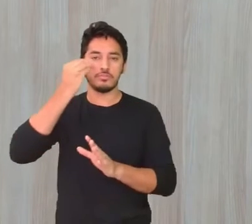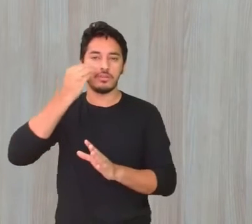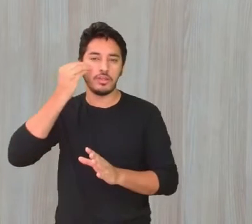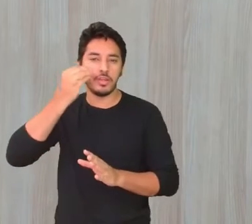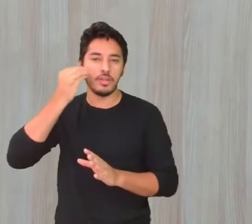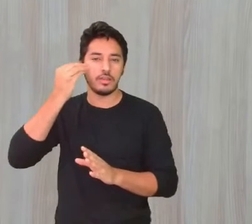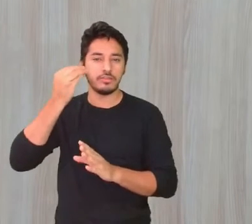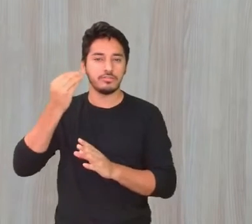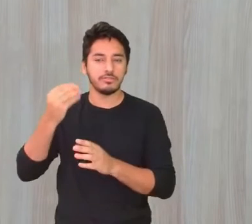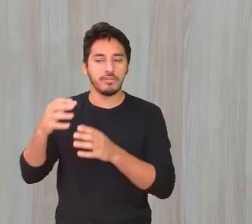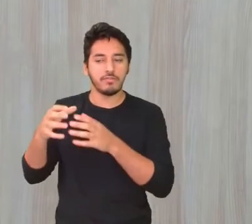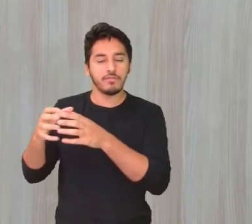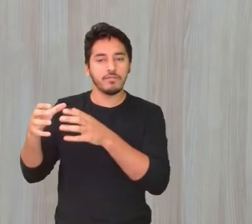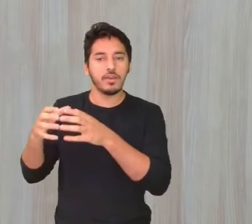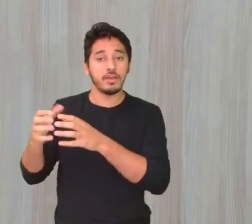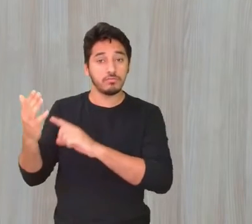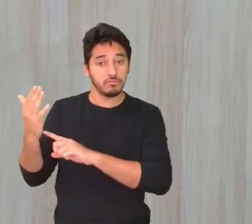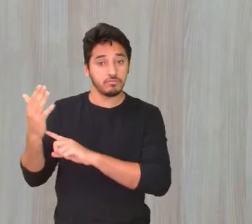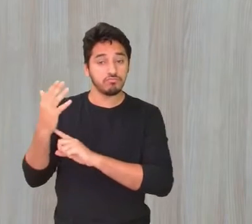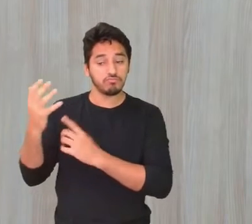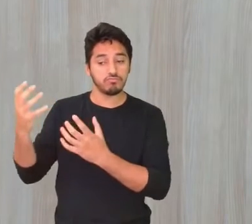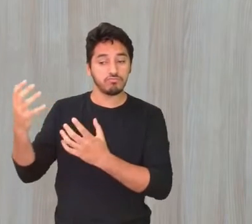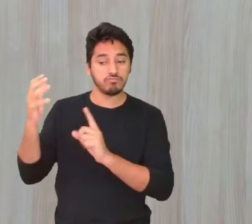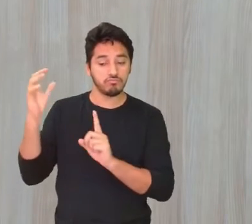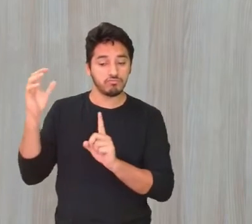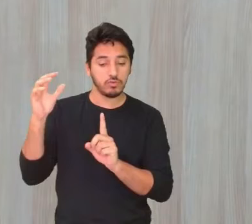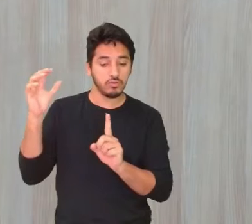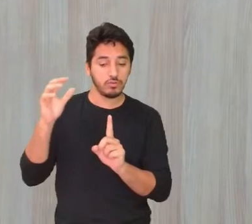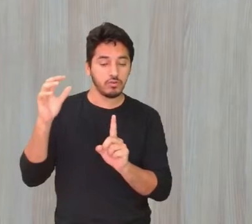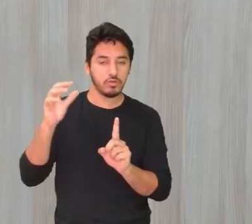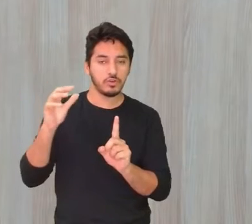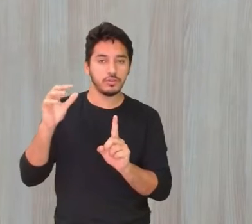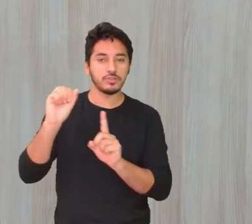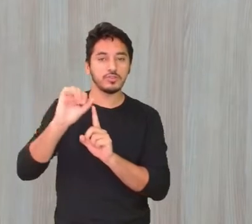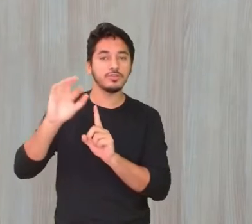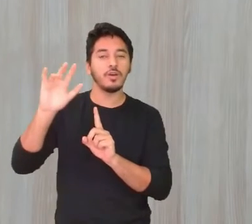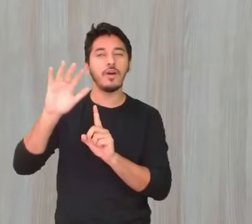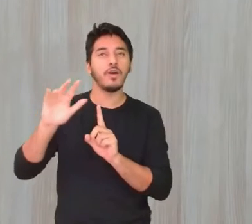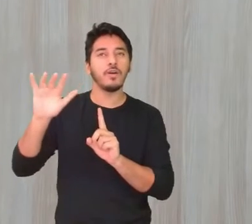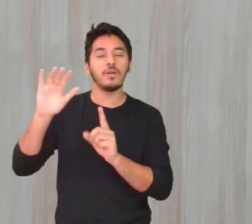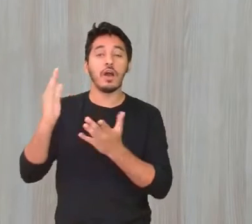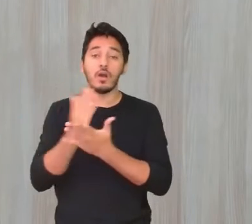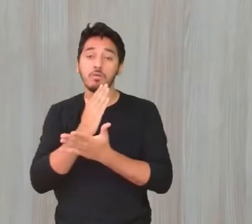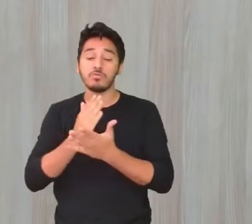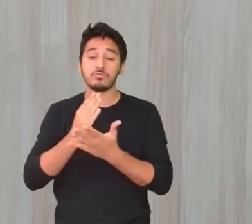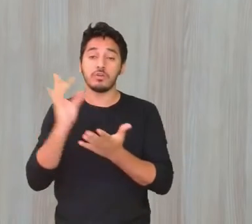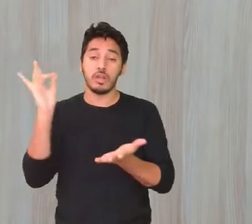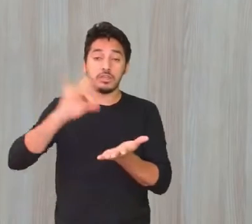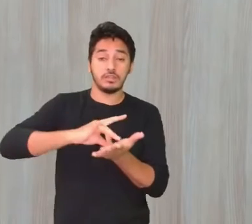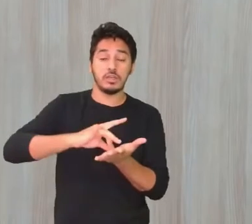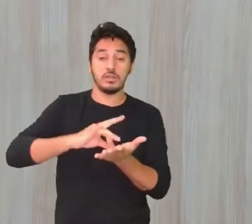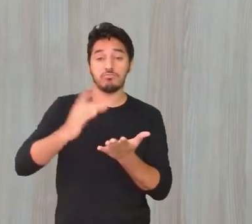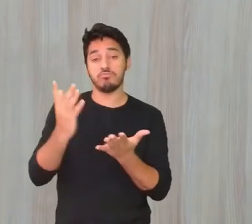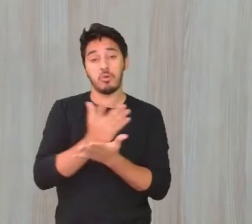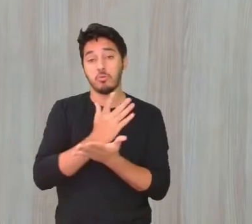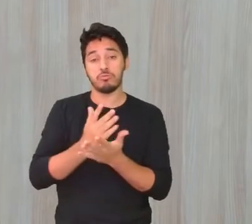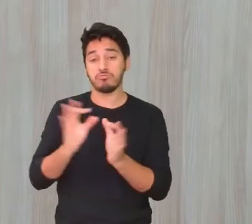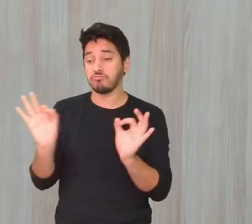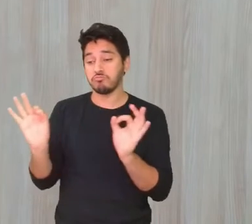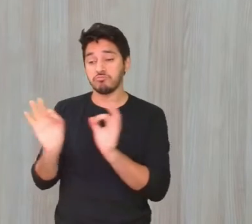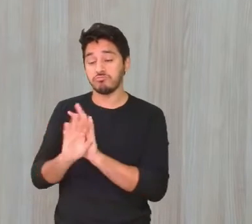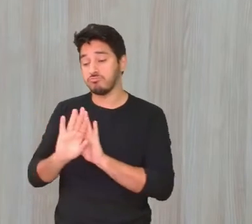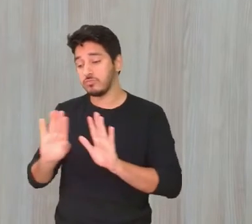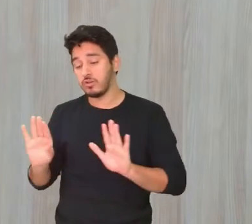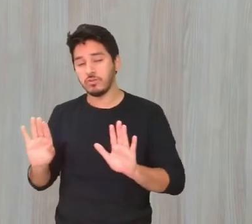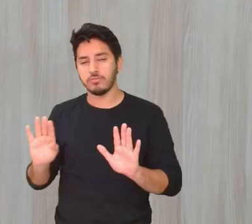vivências, influenciam muito nos sonhos que a gente vai tendo, e alguns vão se realizando e outros não. E aí